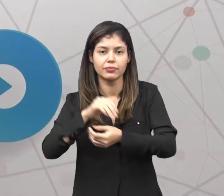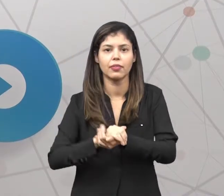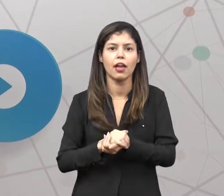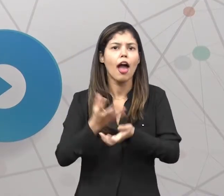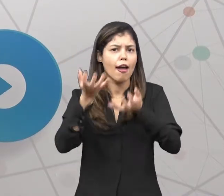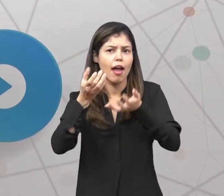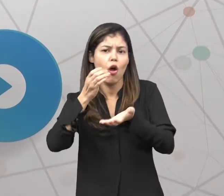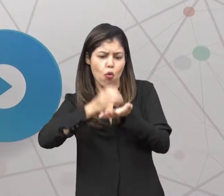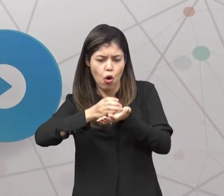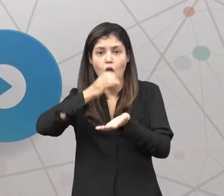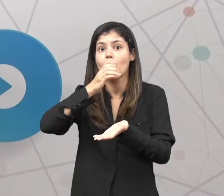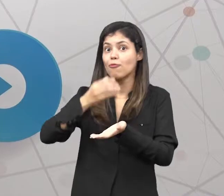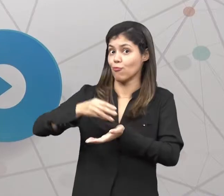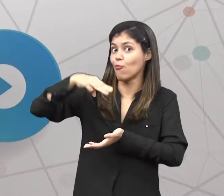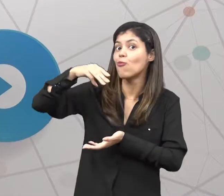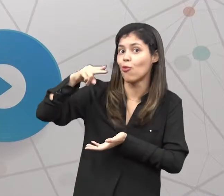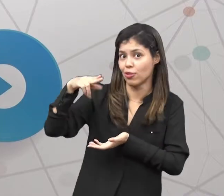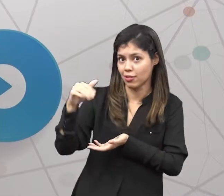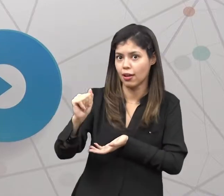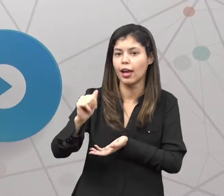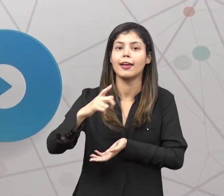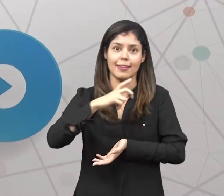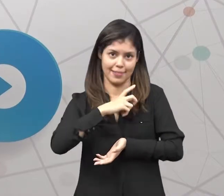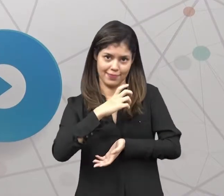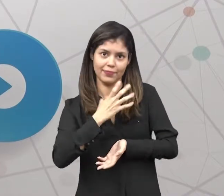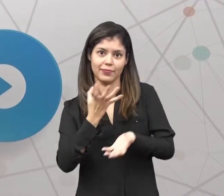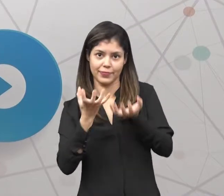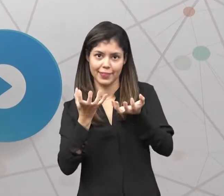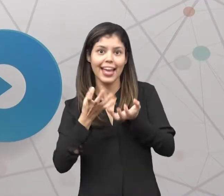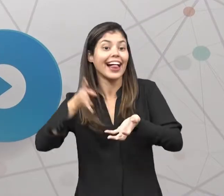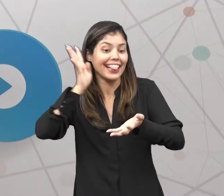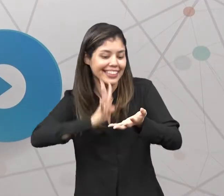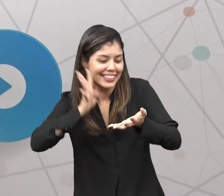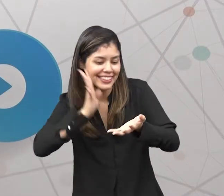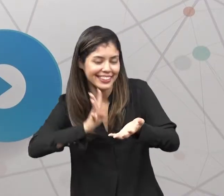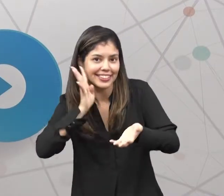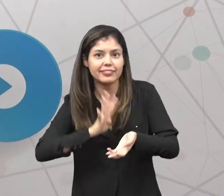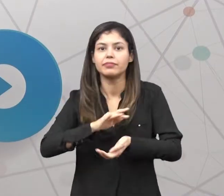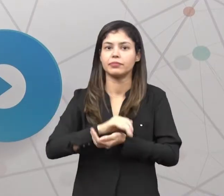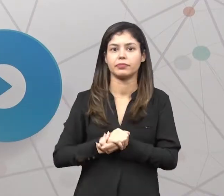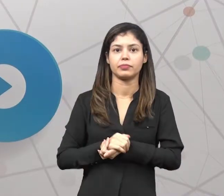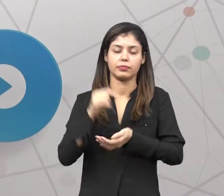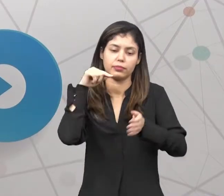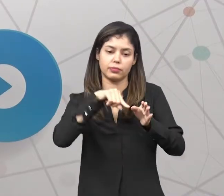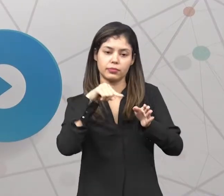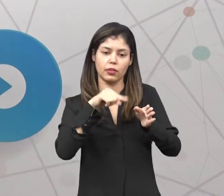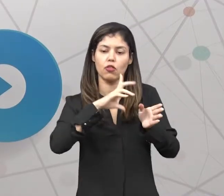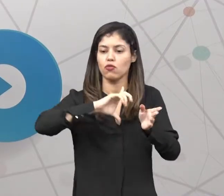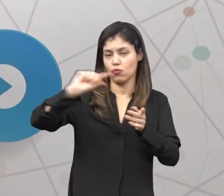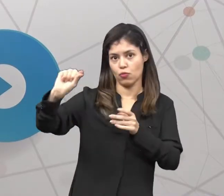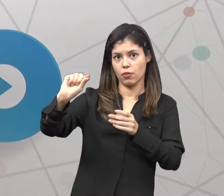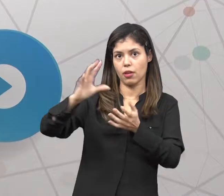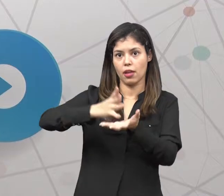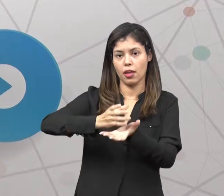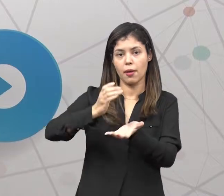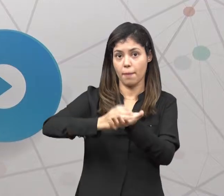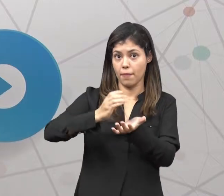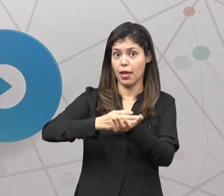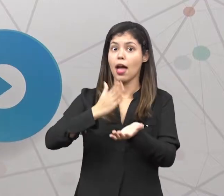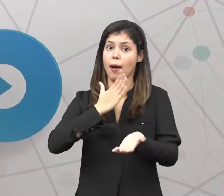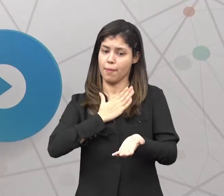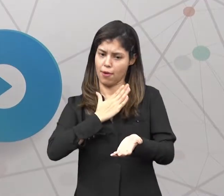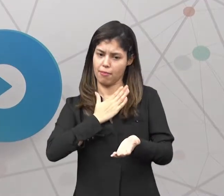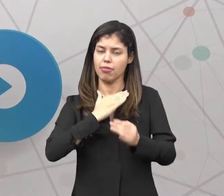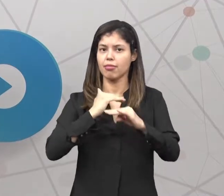Quer um copo d'água, Mônica? Quero. Que legal! Então, quando for buscar, traga pra